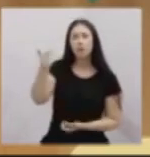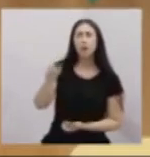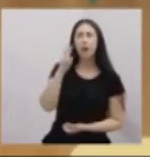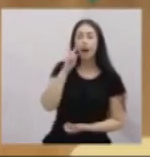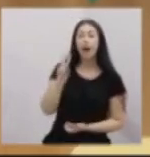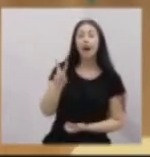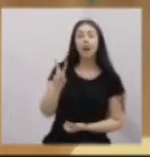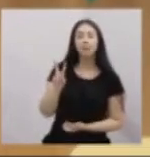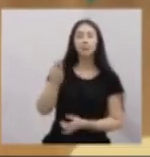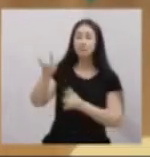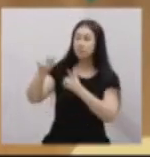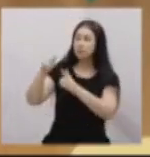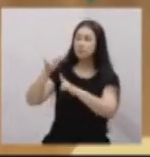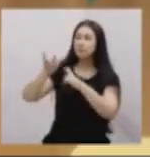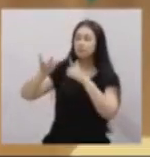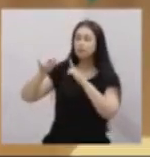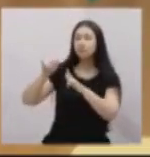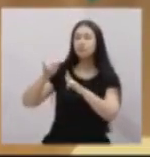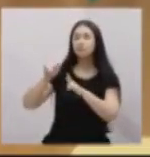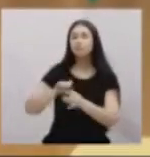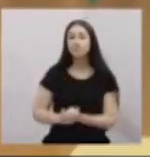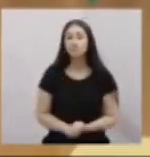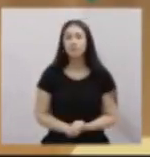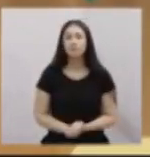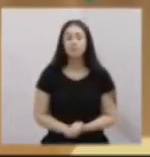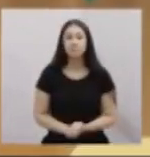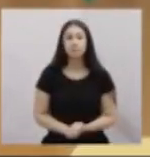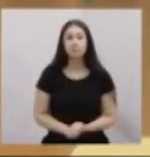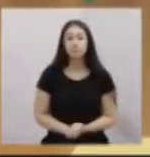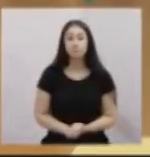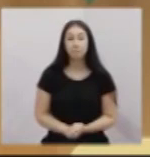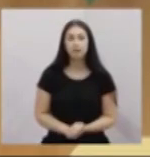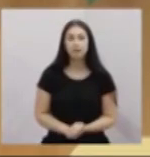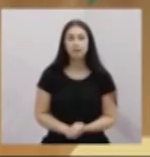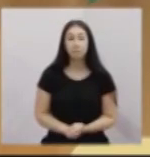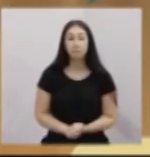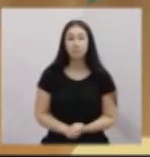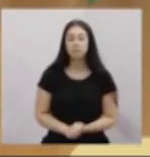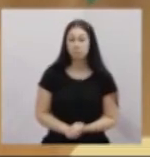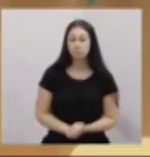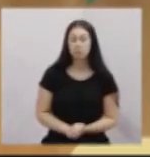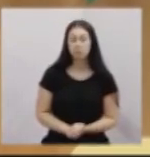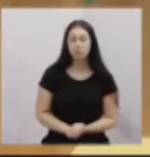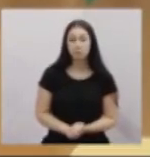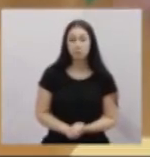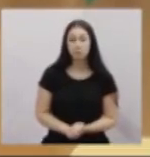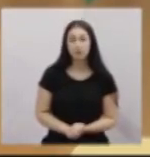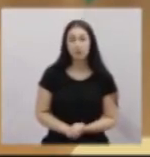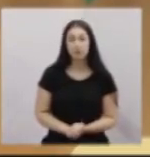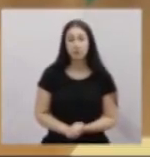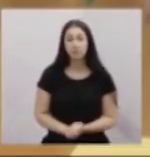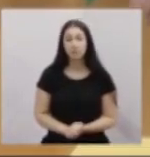opa, aquele ali é um partidão, que homem, e ela